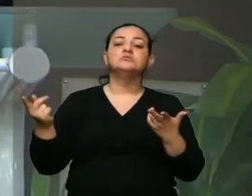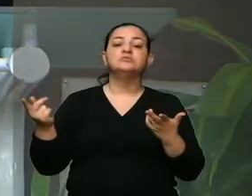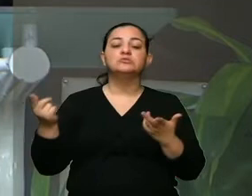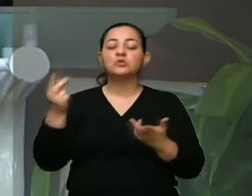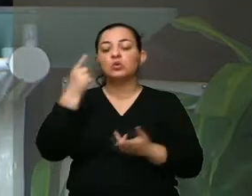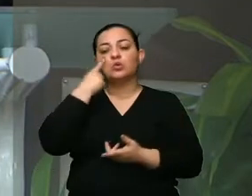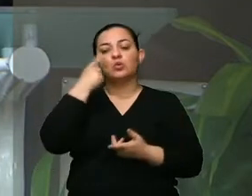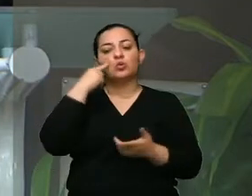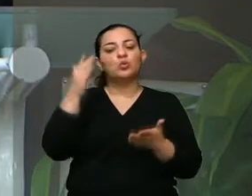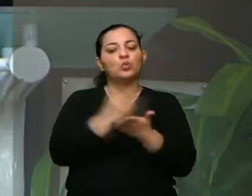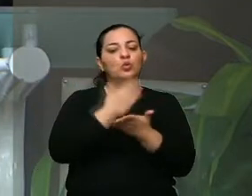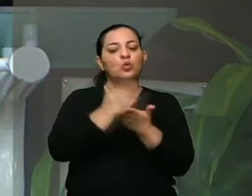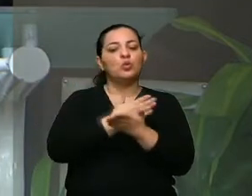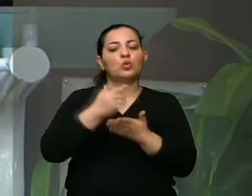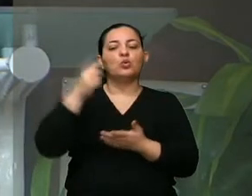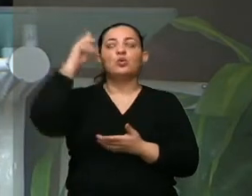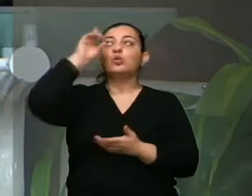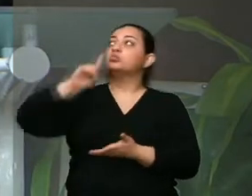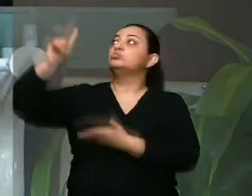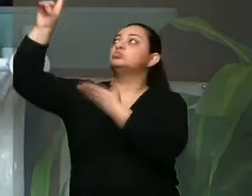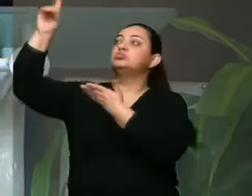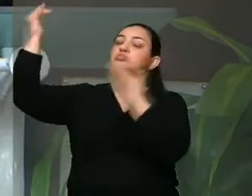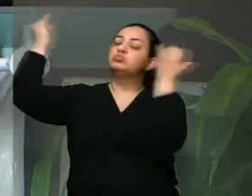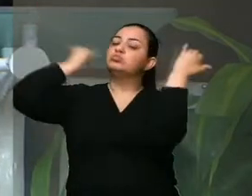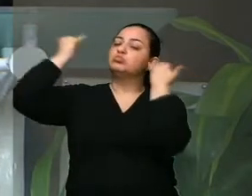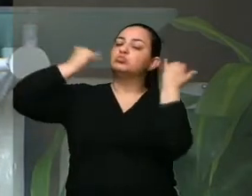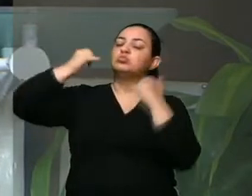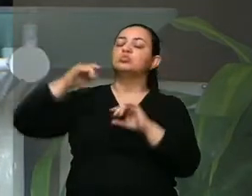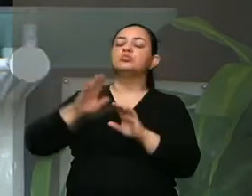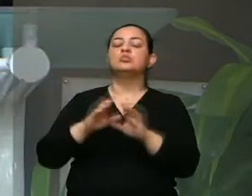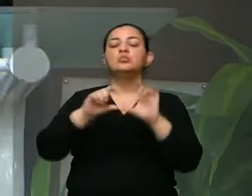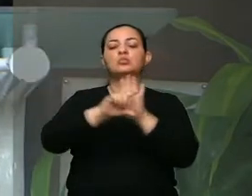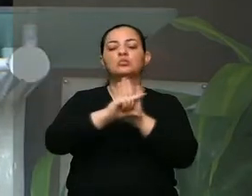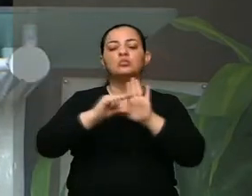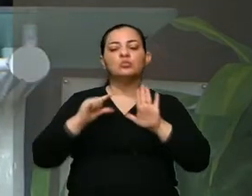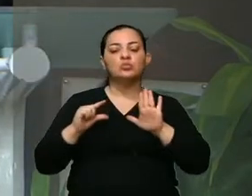veja a mensagem a ele ouve parágrafo